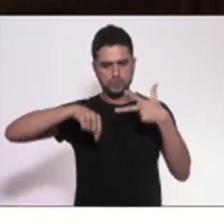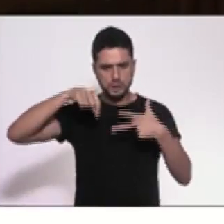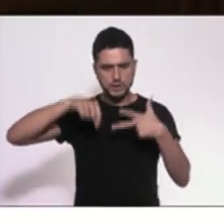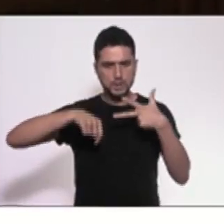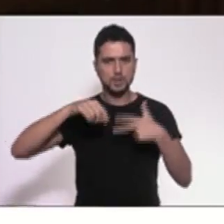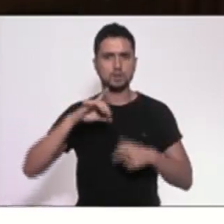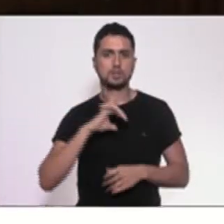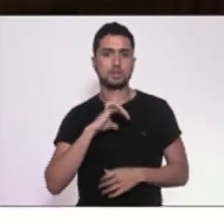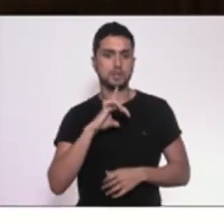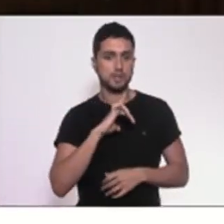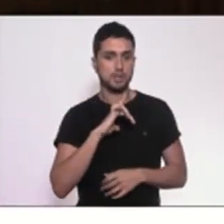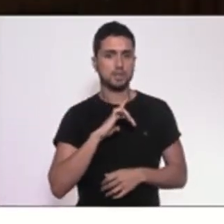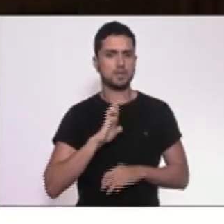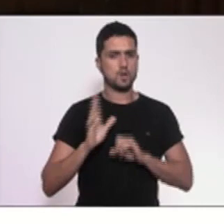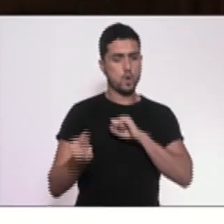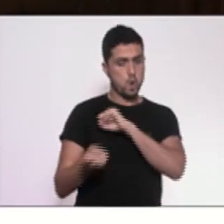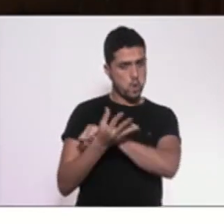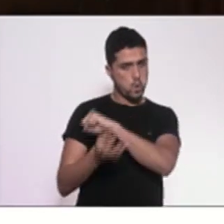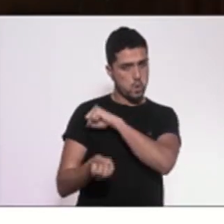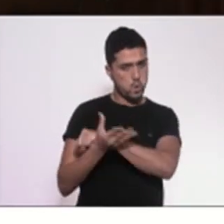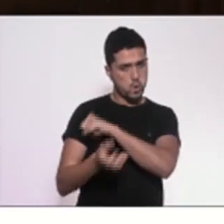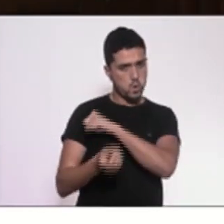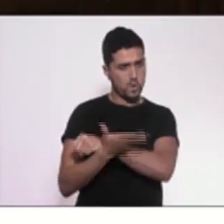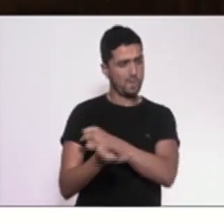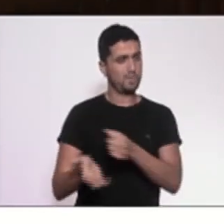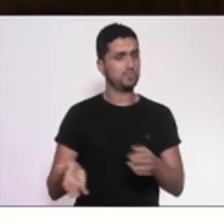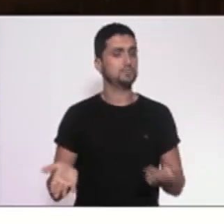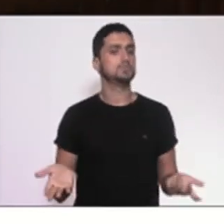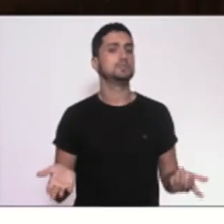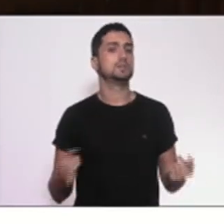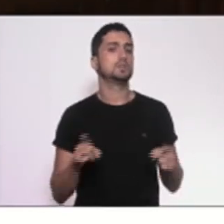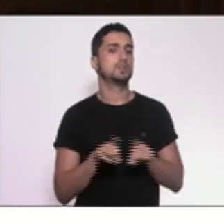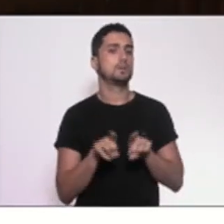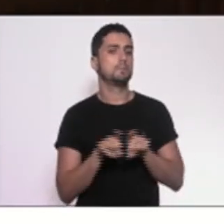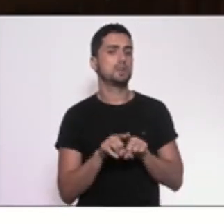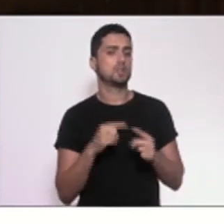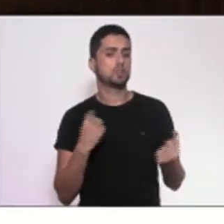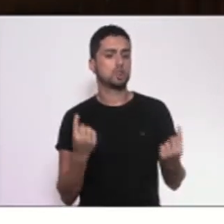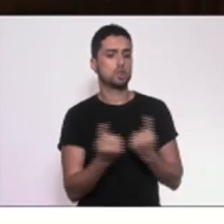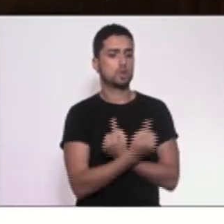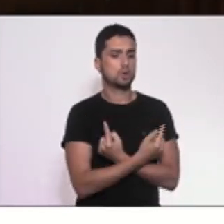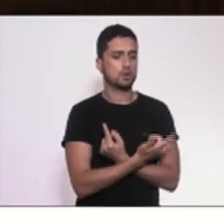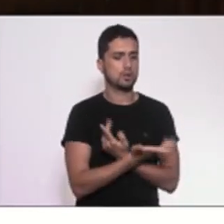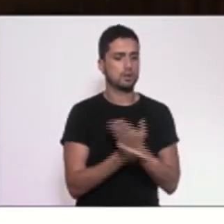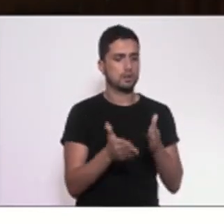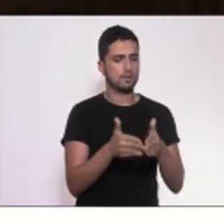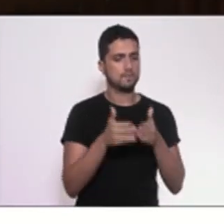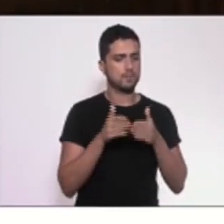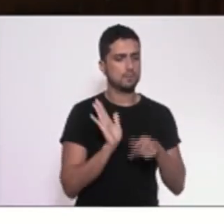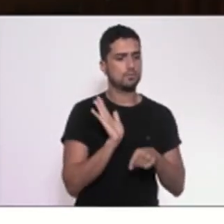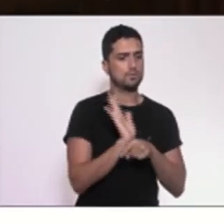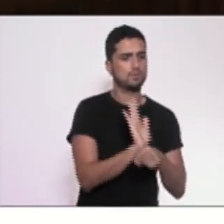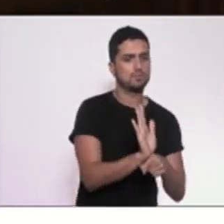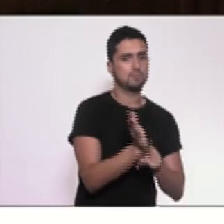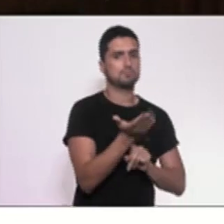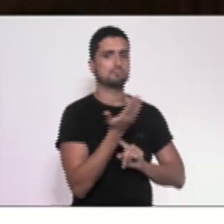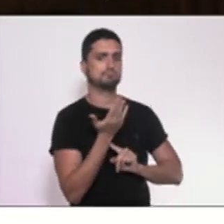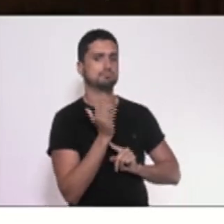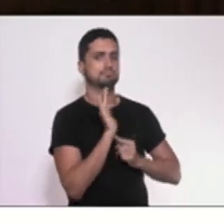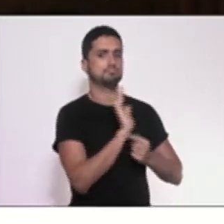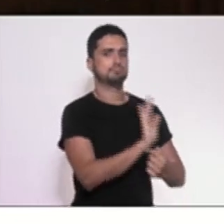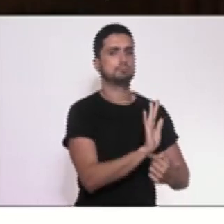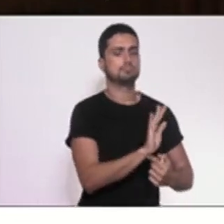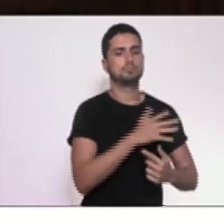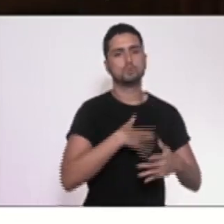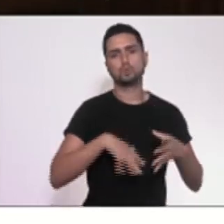por troca de favores com grandes grupos econômicos, numa perspectiva